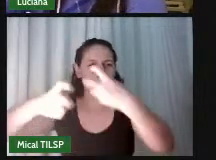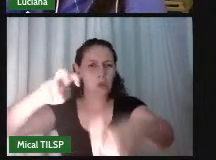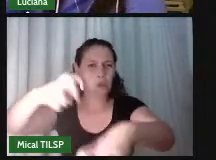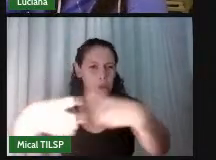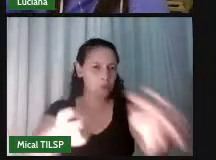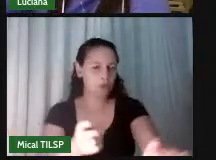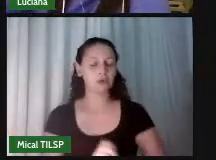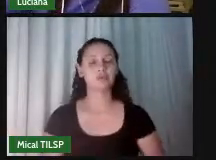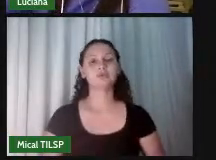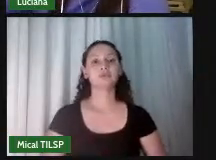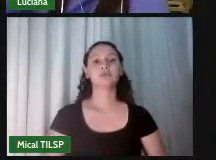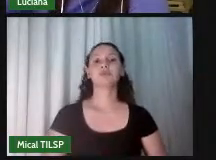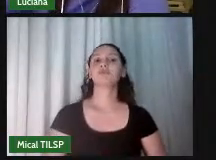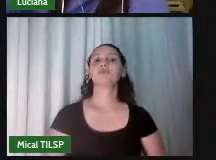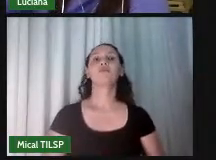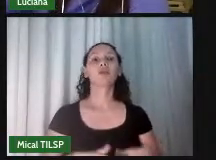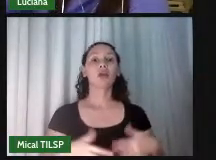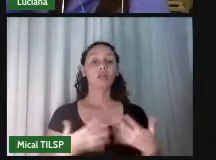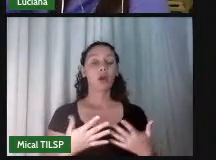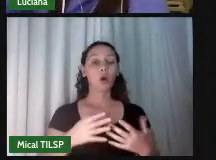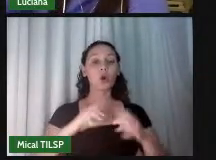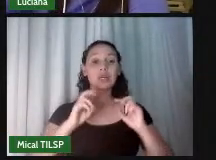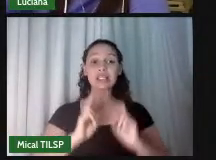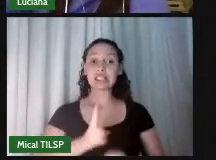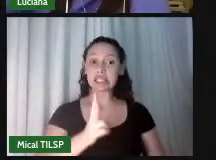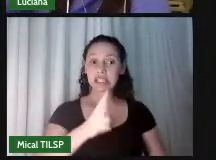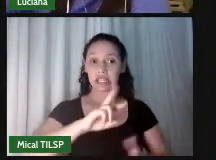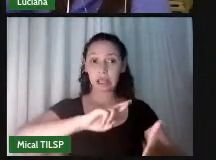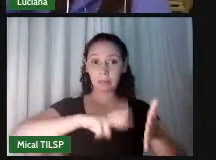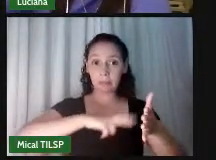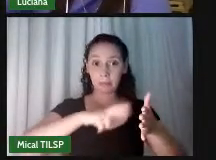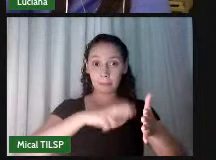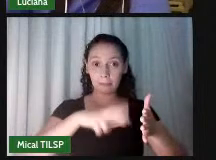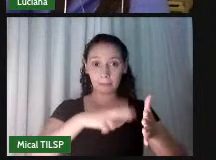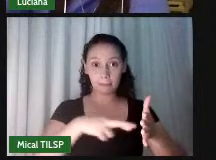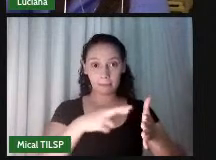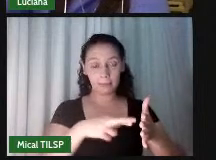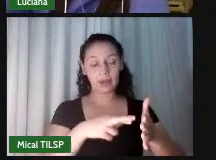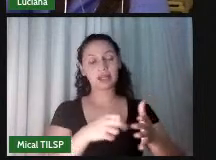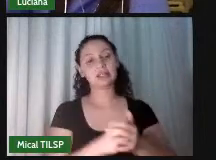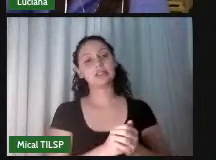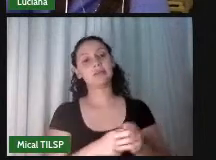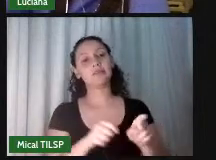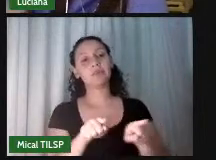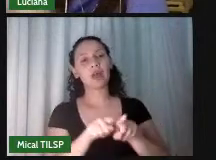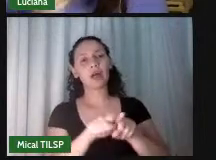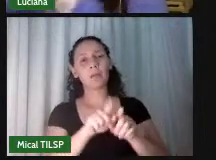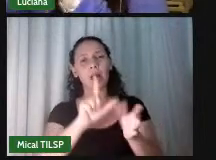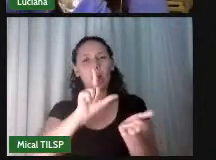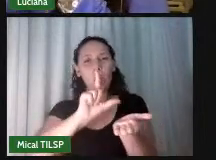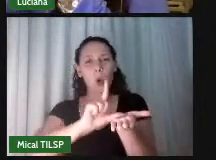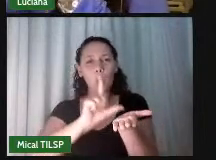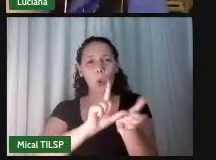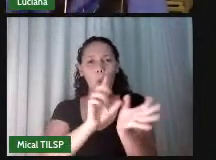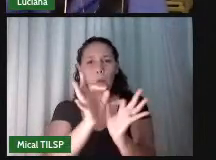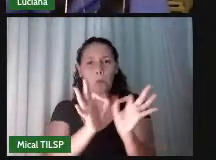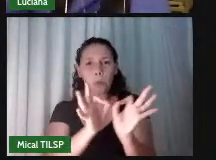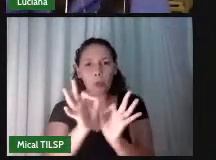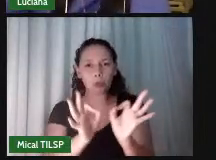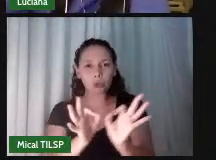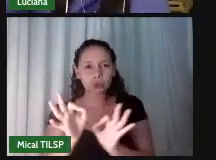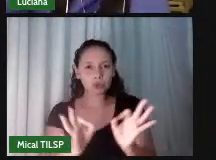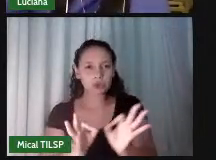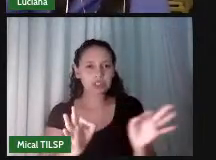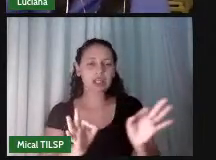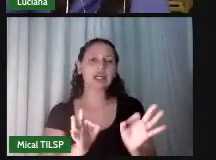Então, toda a perícia e preparação dos laudos, quer sejam eles cíveis ou criminais, eles precisam seguir os ditames do processo, tá? Então, a